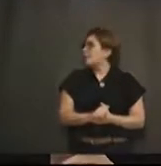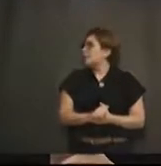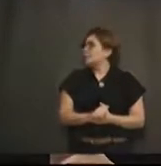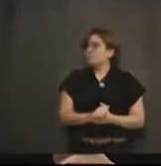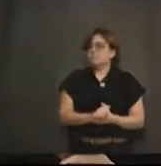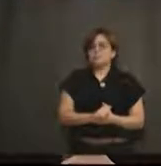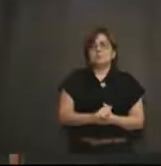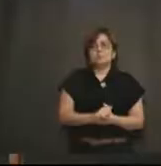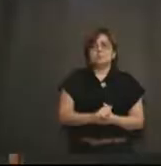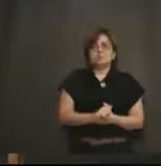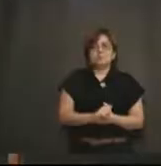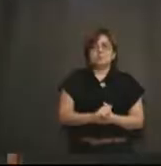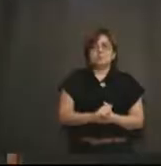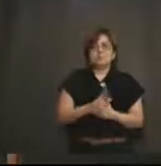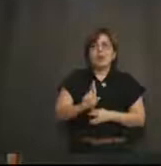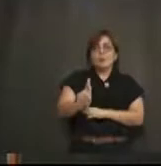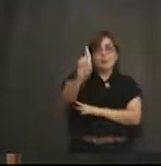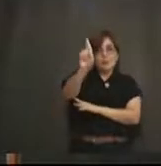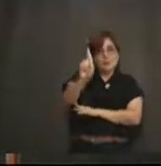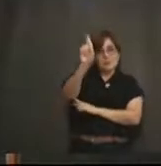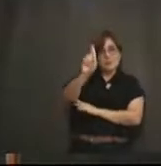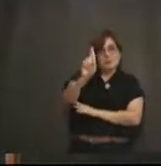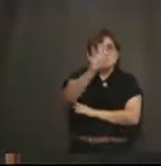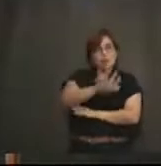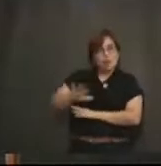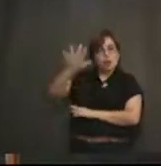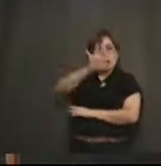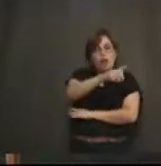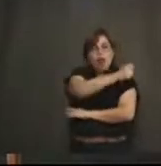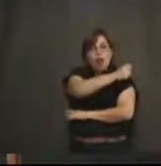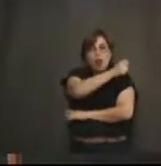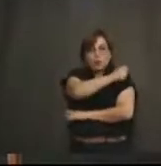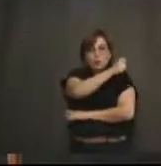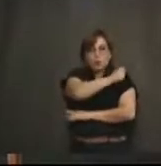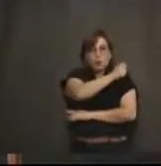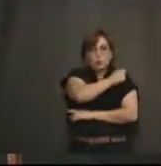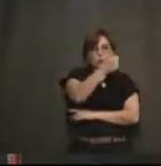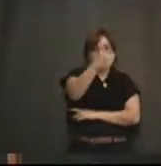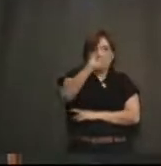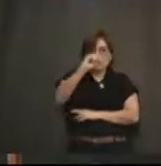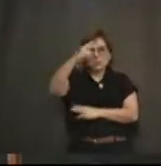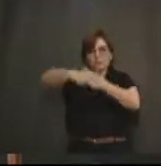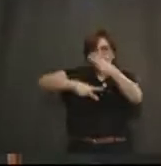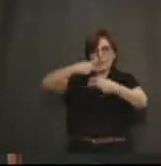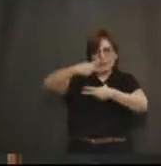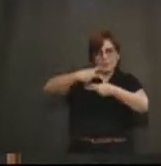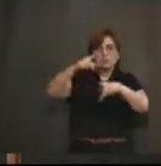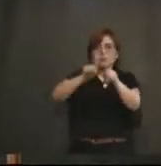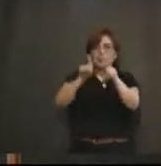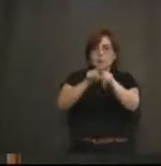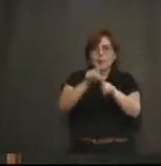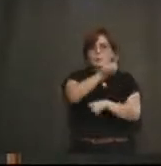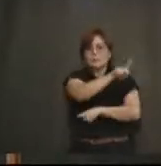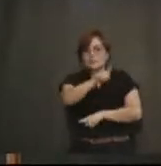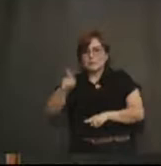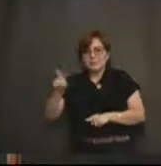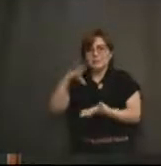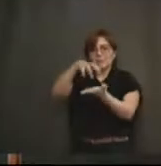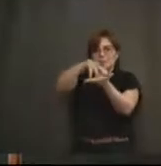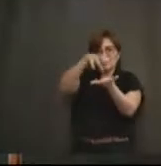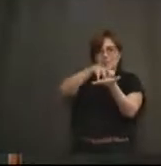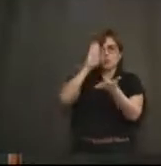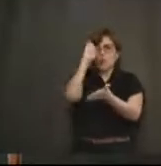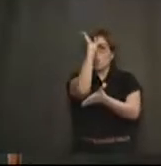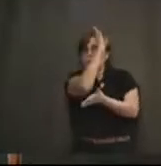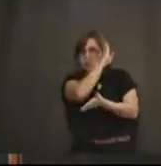O representante da categoria dos estudantes da 10ª Bienal e presidente do Centro Acadêmico de Matemática da